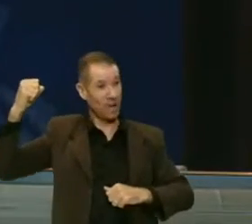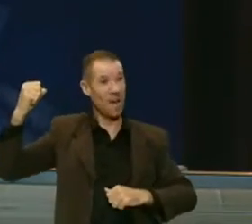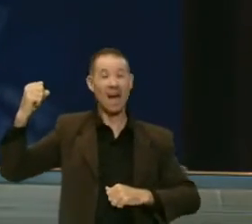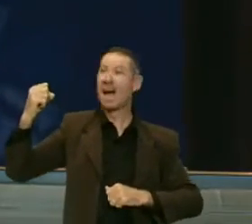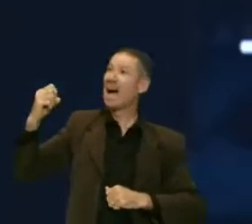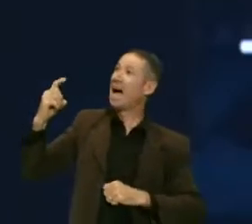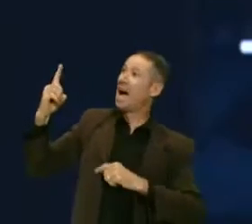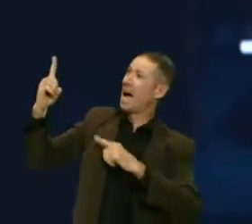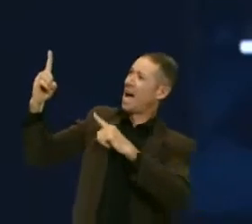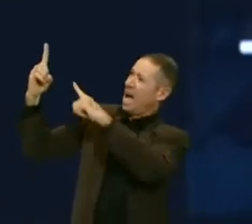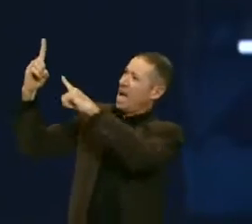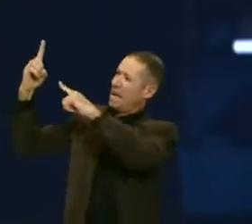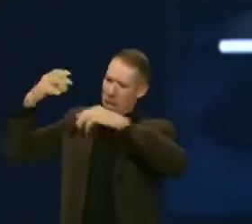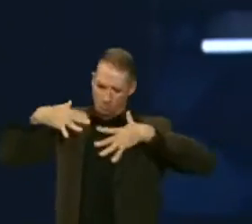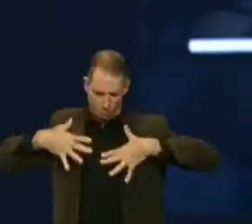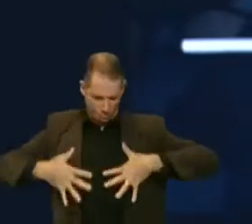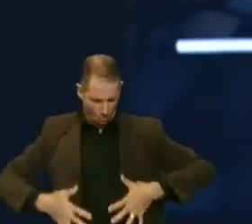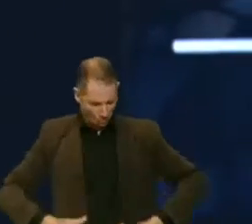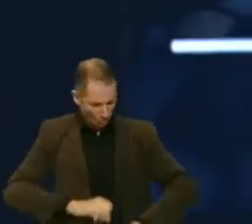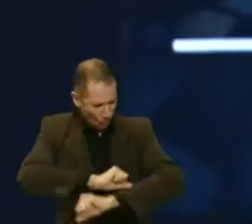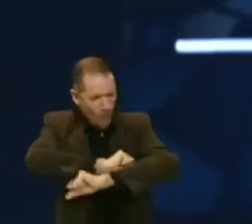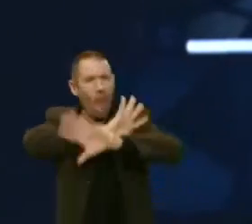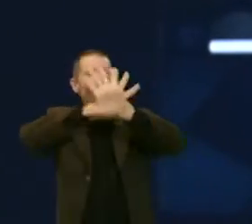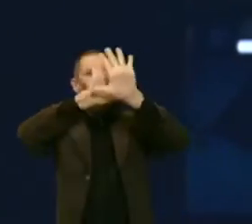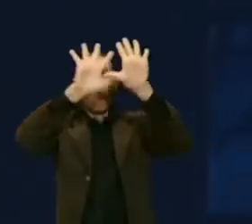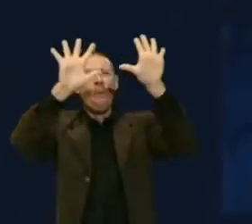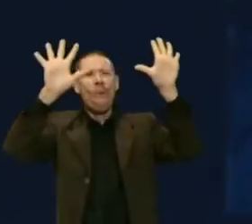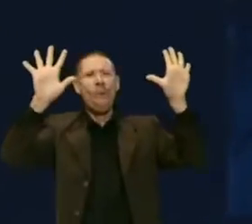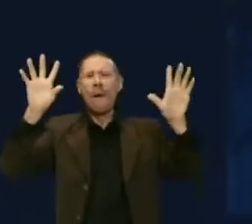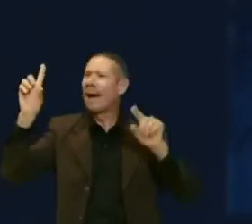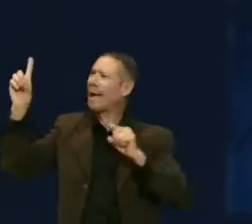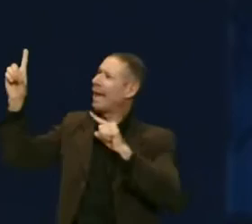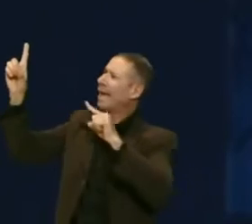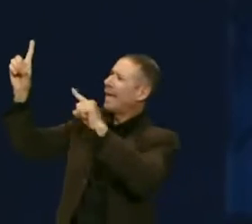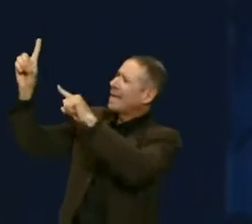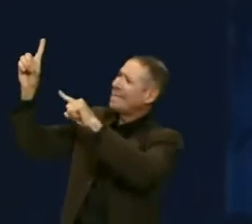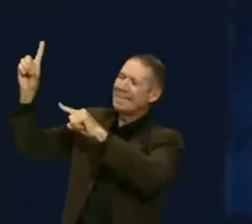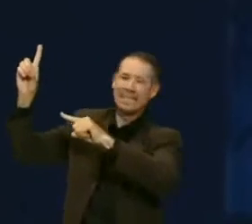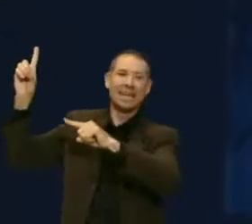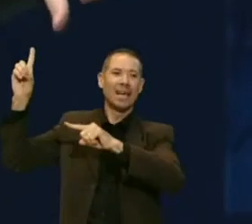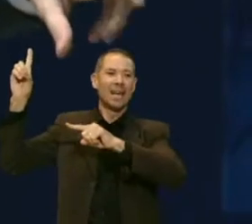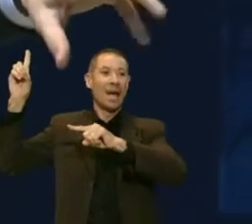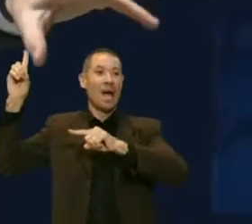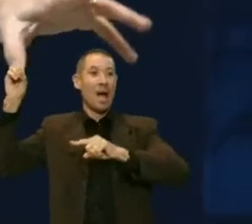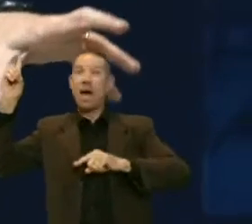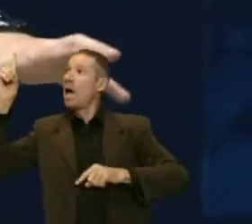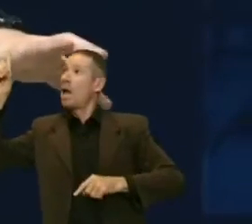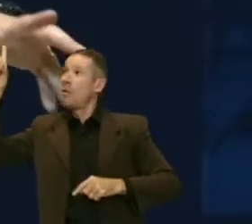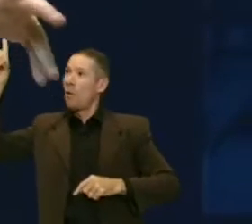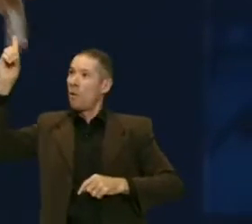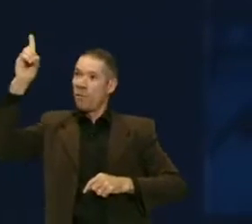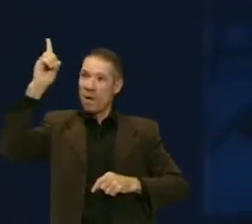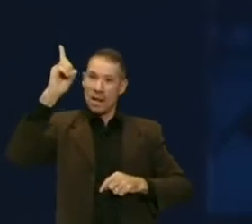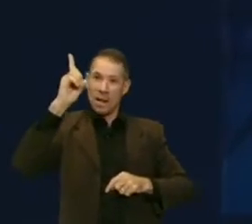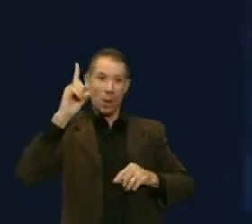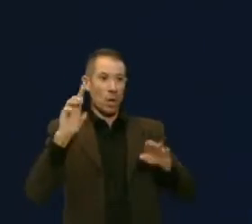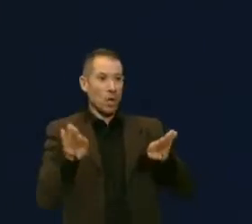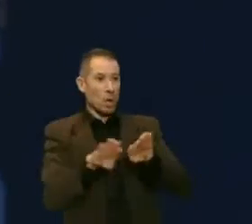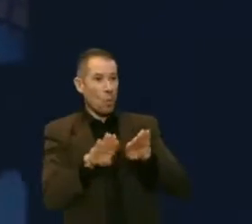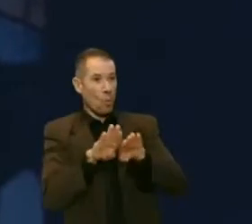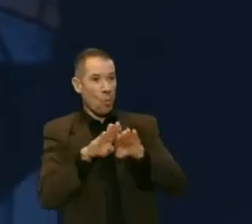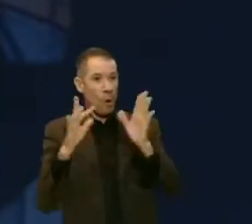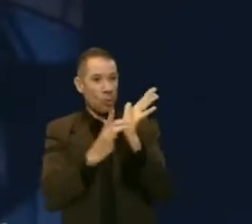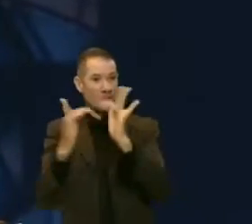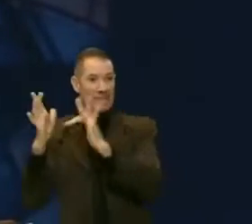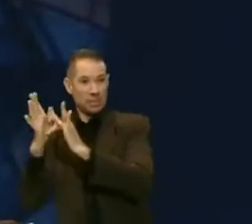aquele que é vestido de glória, ele por instante se esvazia como Cristo e